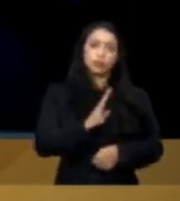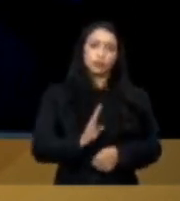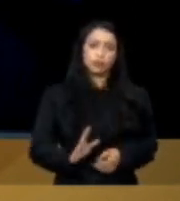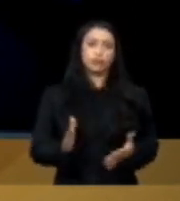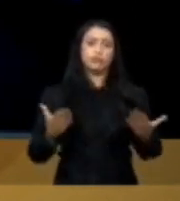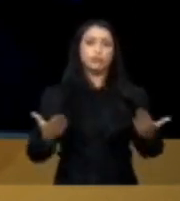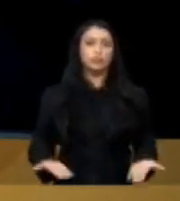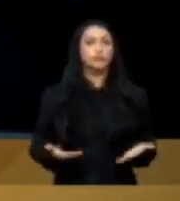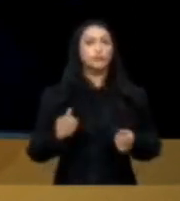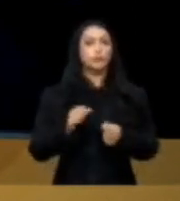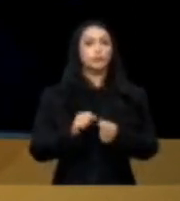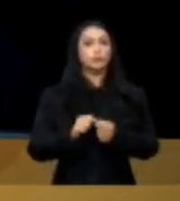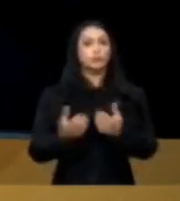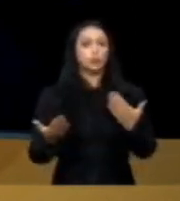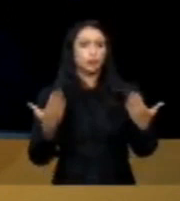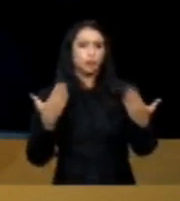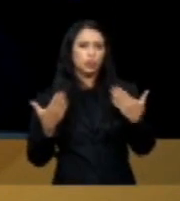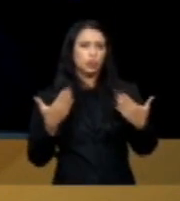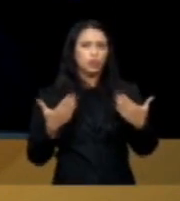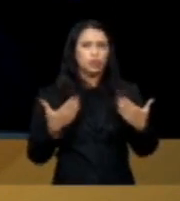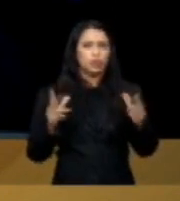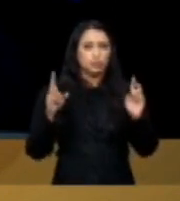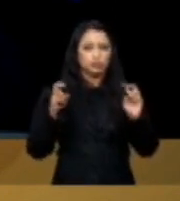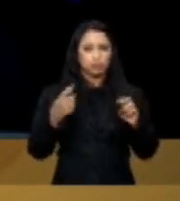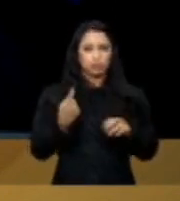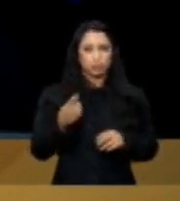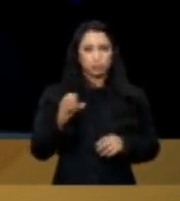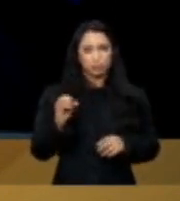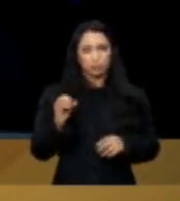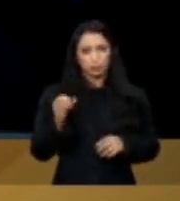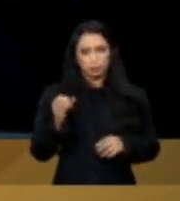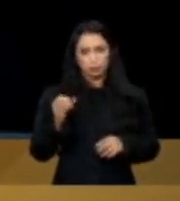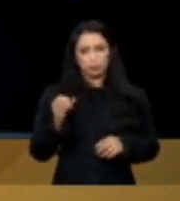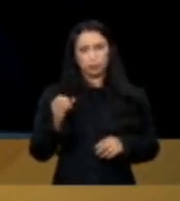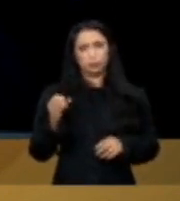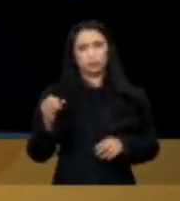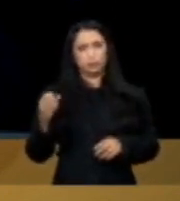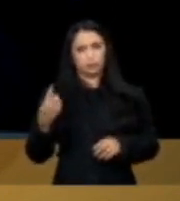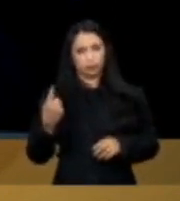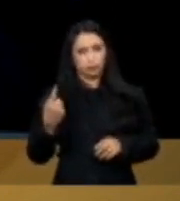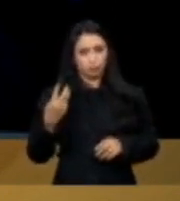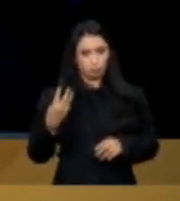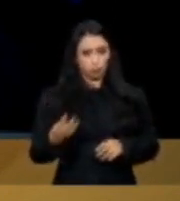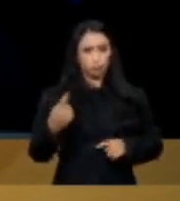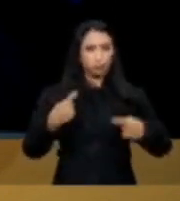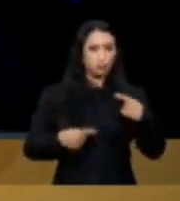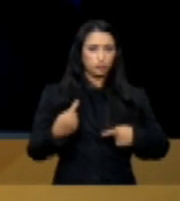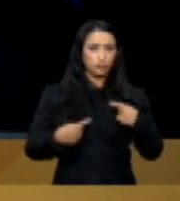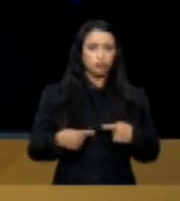1.070.522, erigido como paradigma do tema 1013 da repercussão geral, discute a recepção ou não